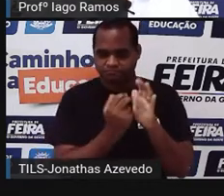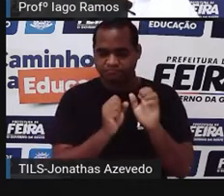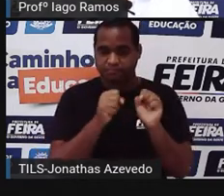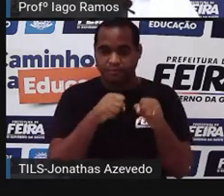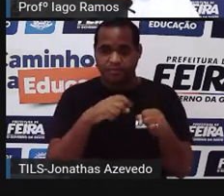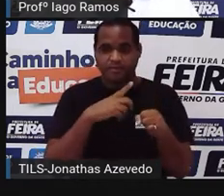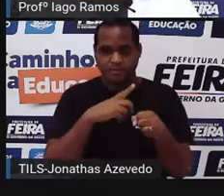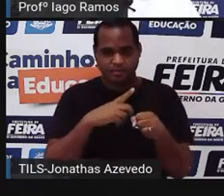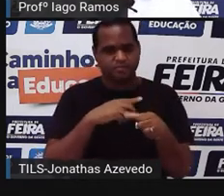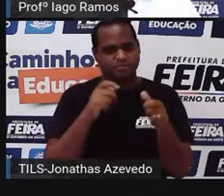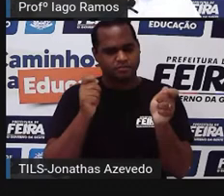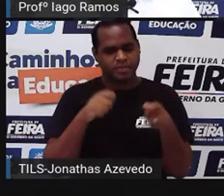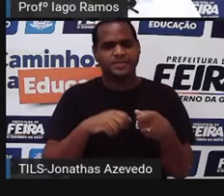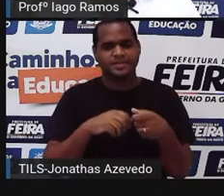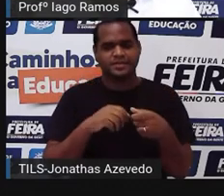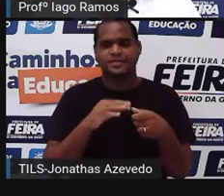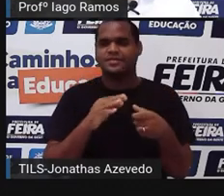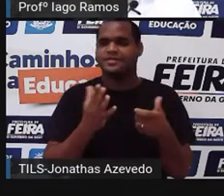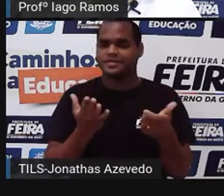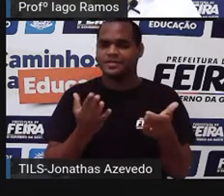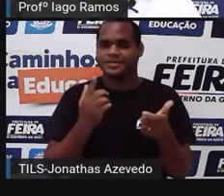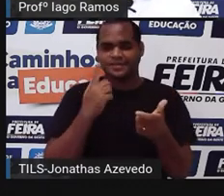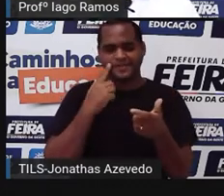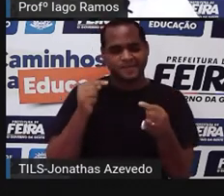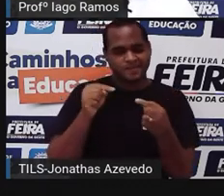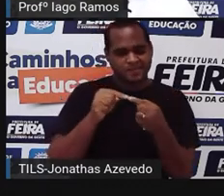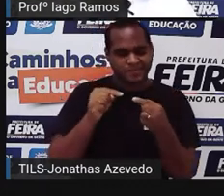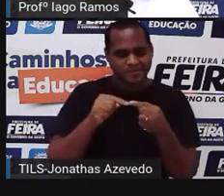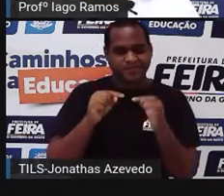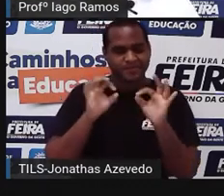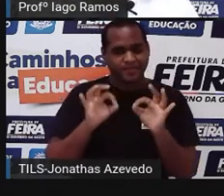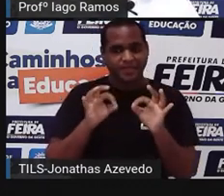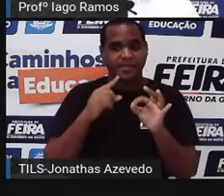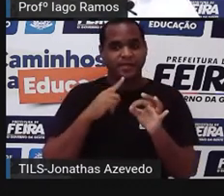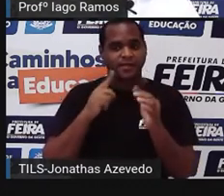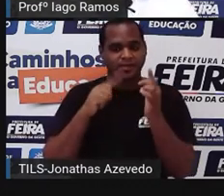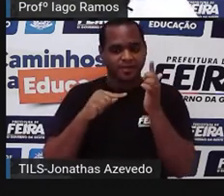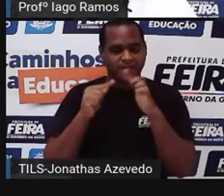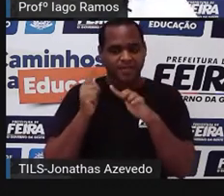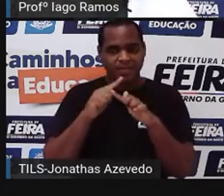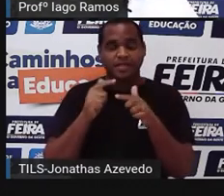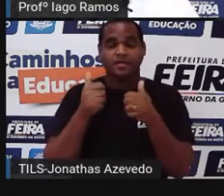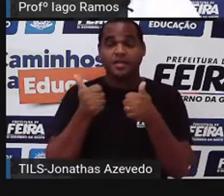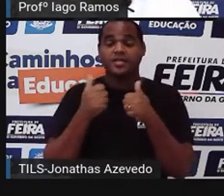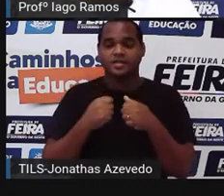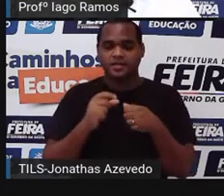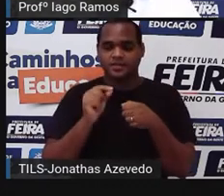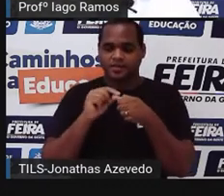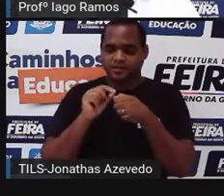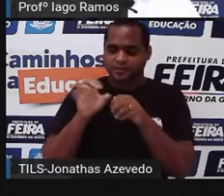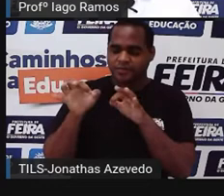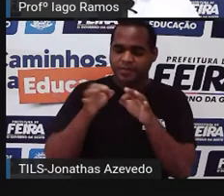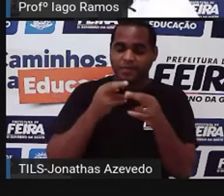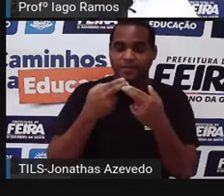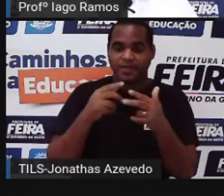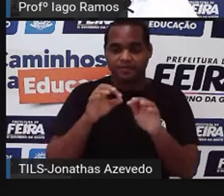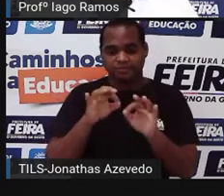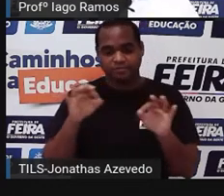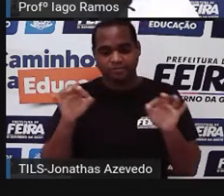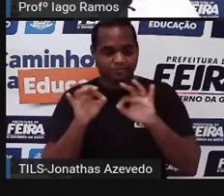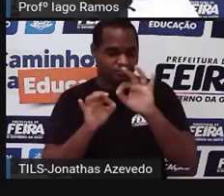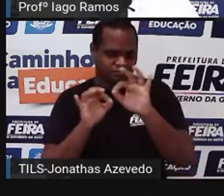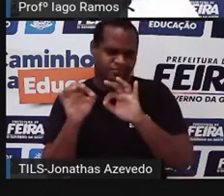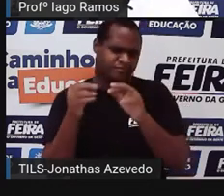no seu caderno do jeitinho que ela tá aí certo e você pode fazer com as medidas que você